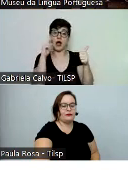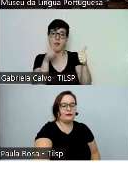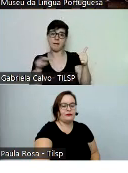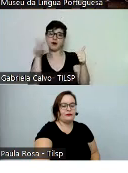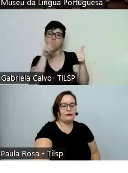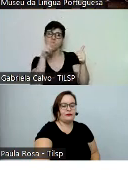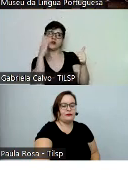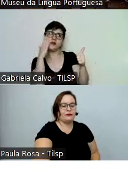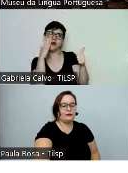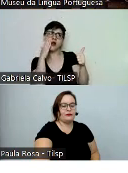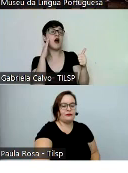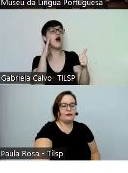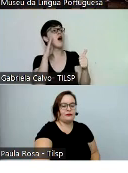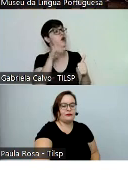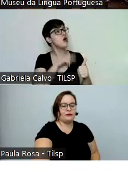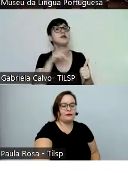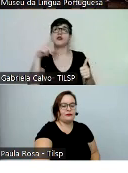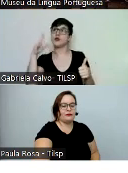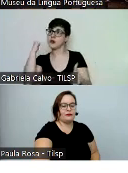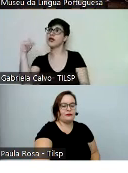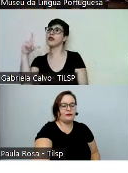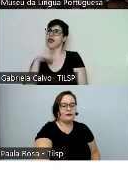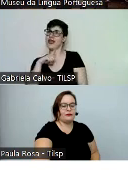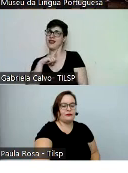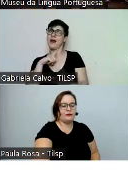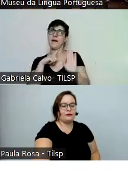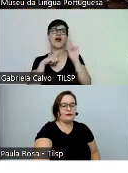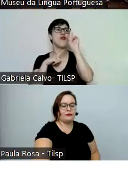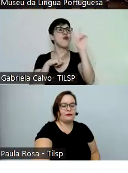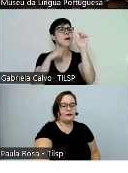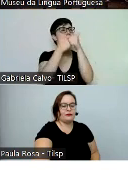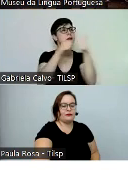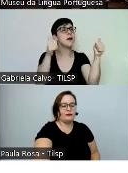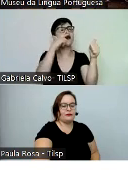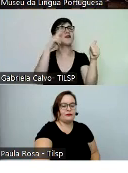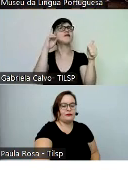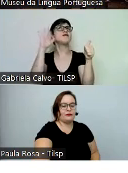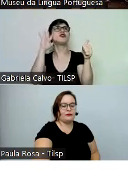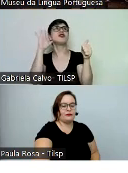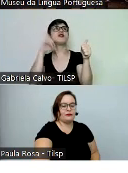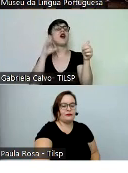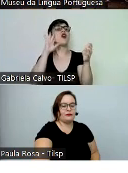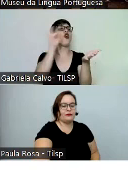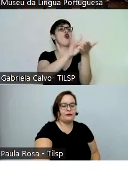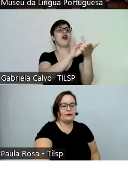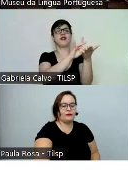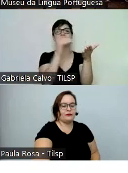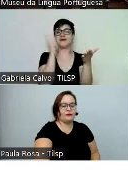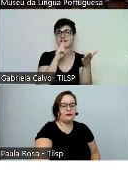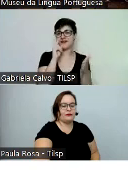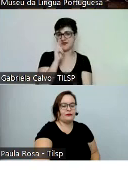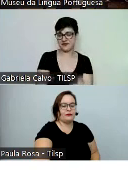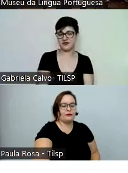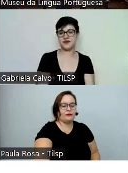aproximar as pessoas de a gente mostra as diferentes famílias linguísticas do Canadá onde elas estão localizadas que